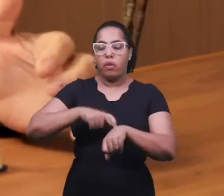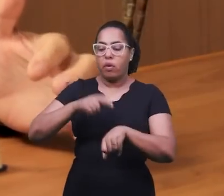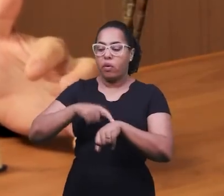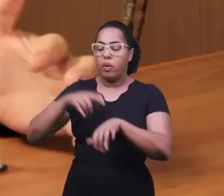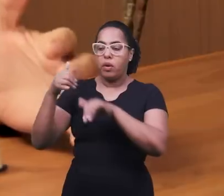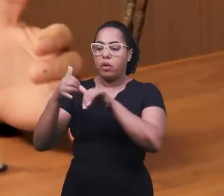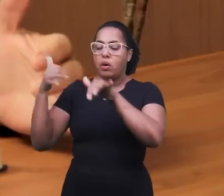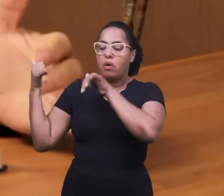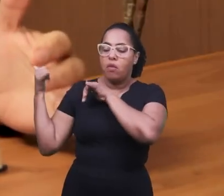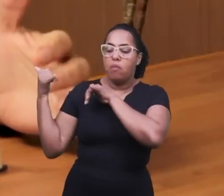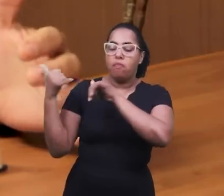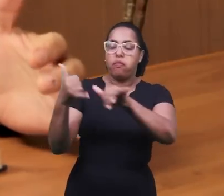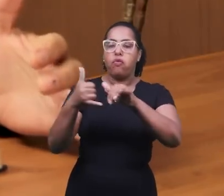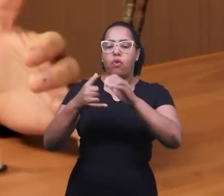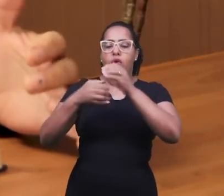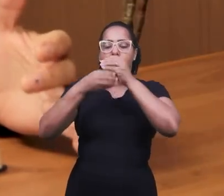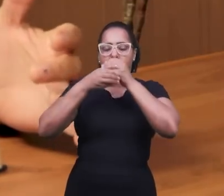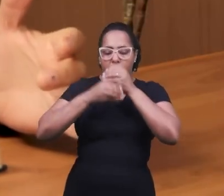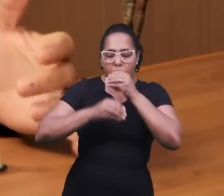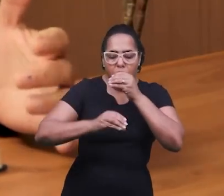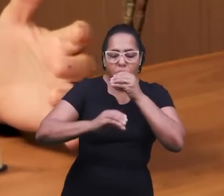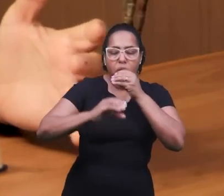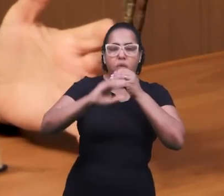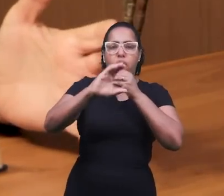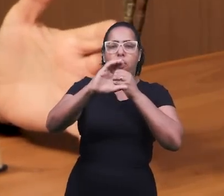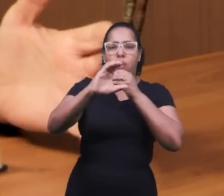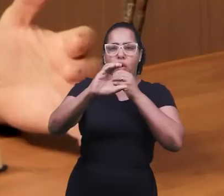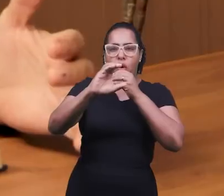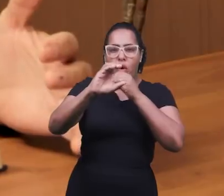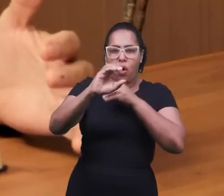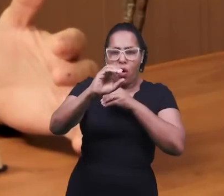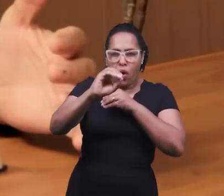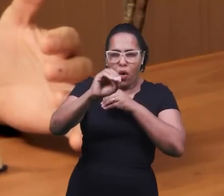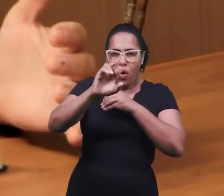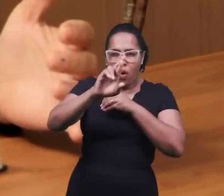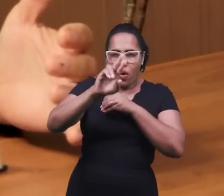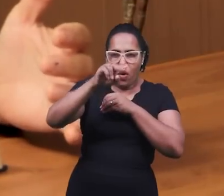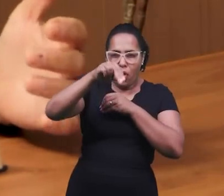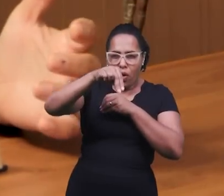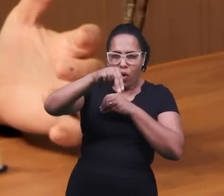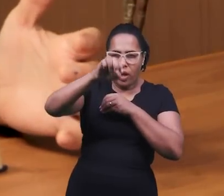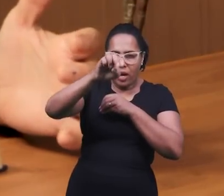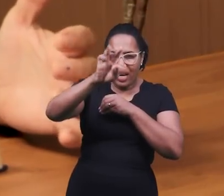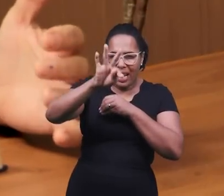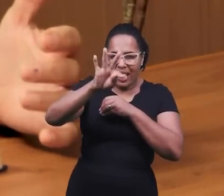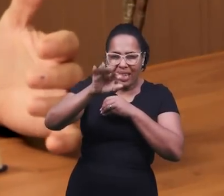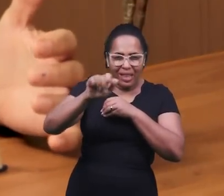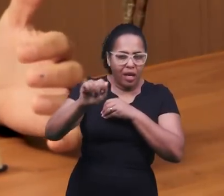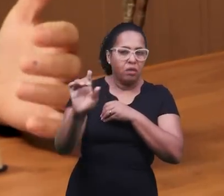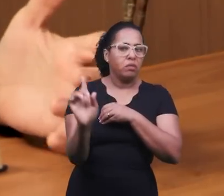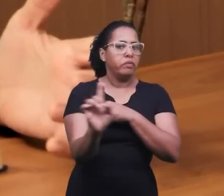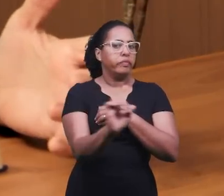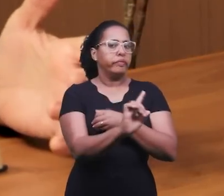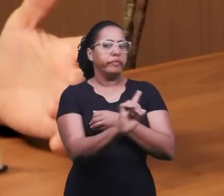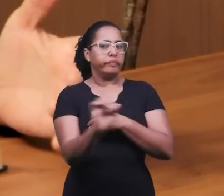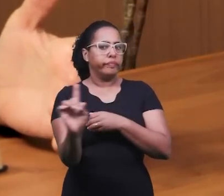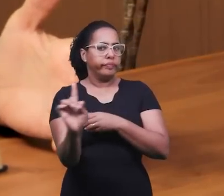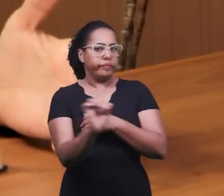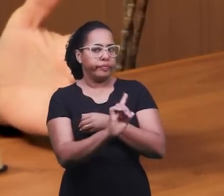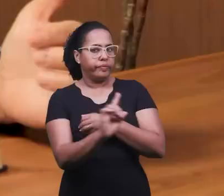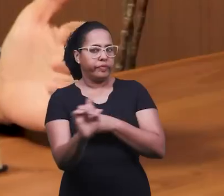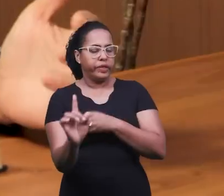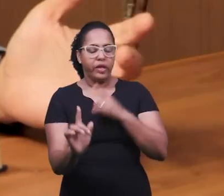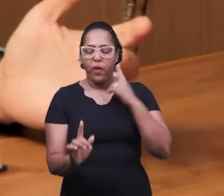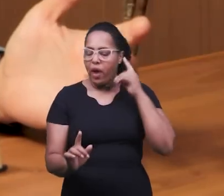falar sobre o toque das trombetas uma após a outra. Por quê? Porque o nosso objetivo é exatamente, com este